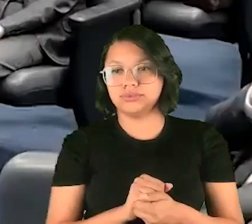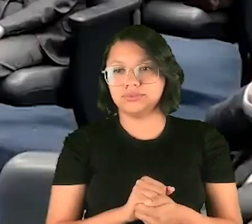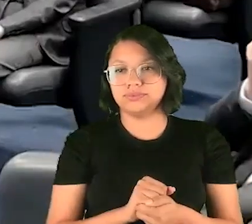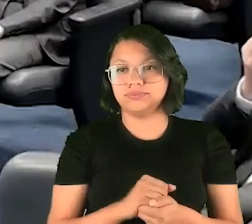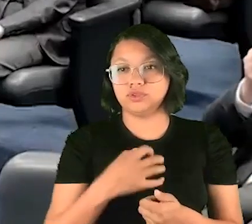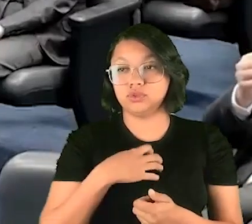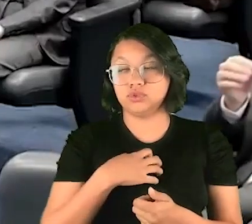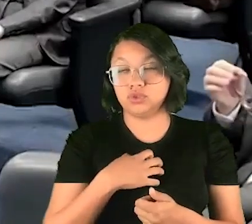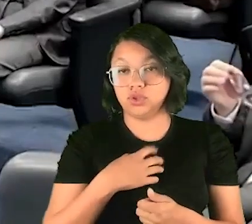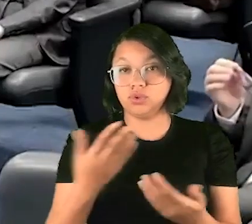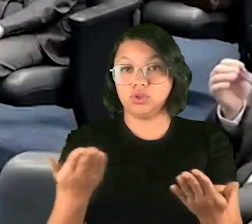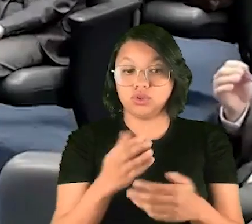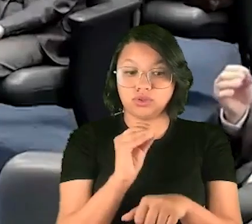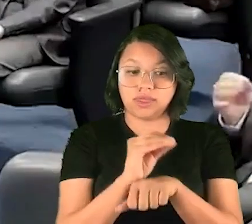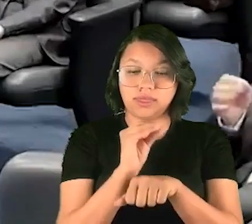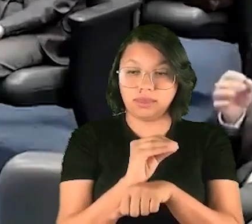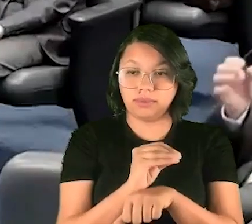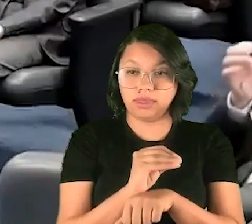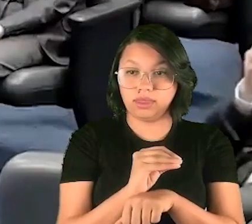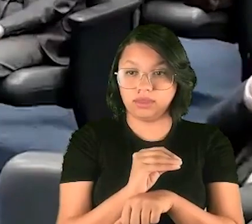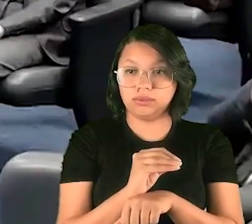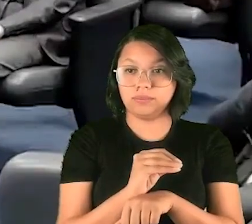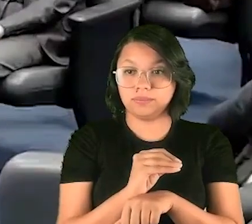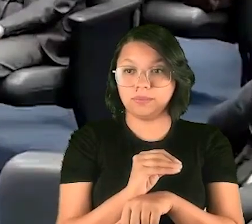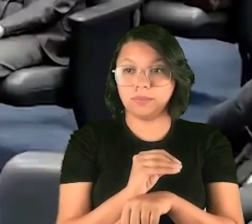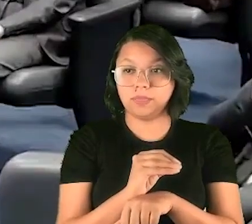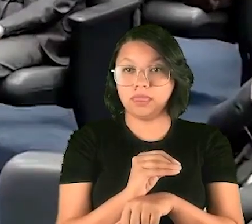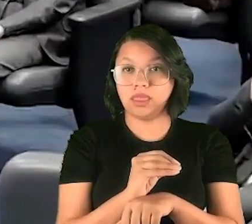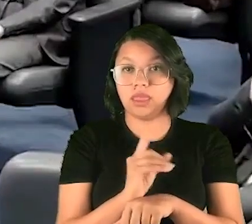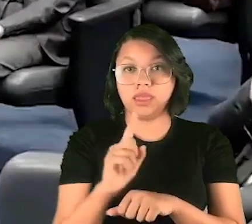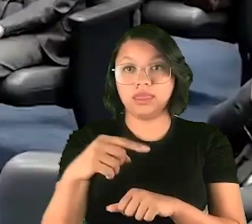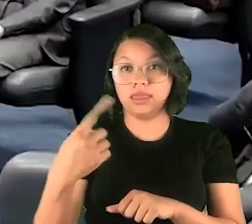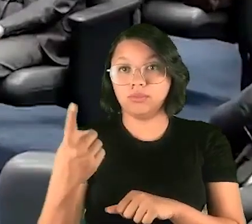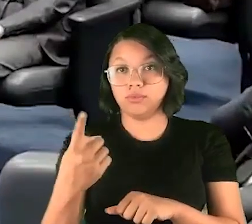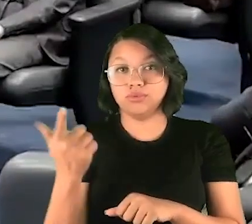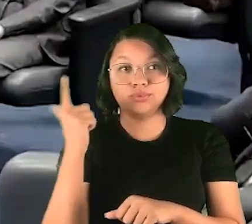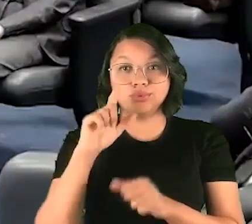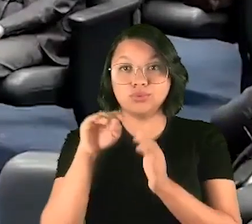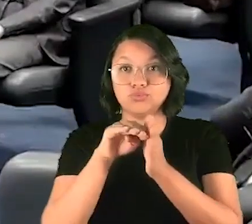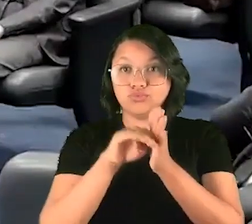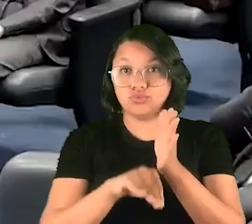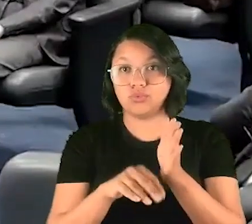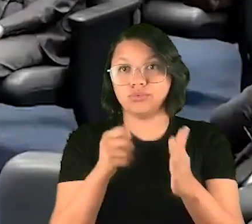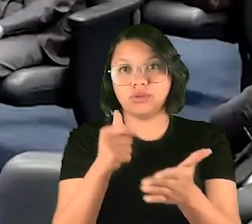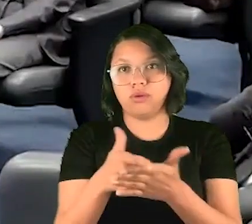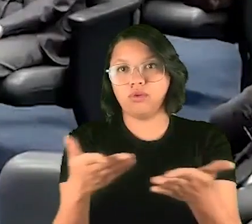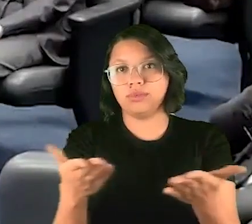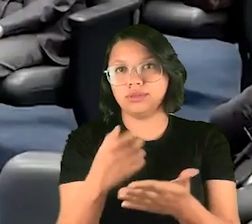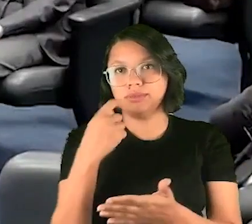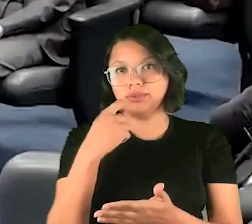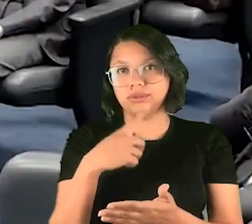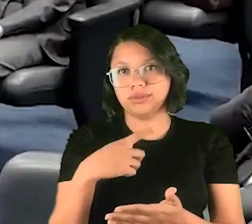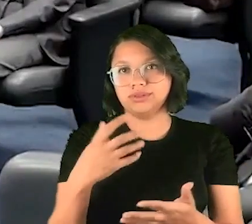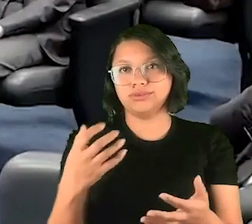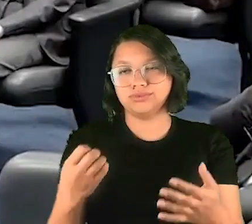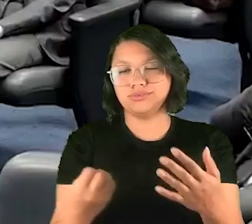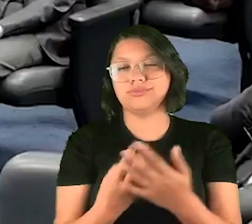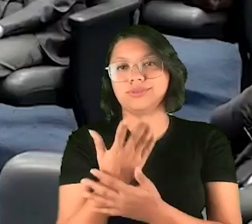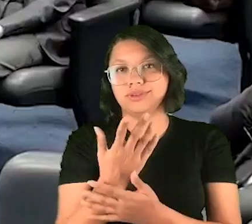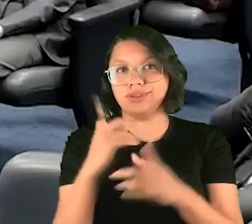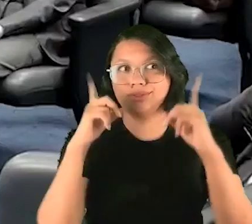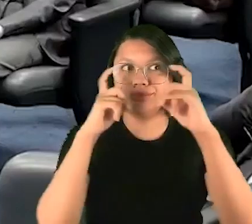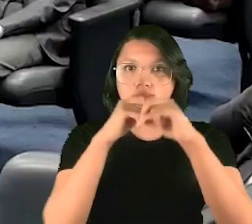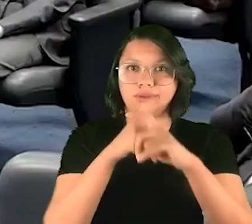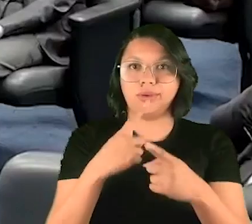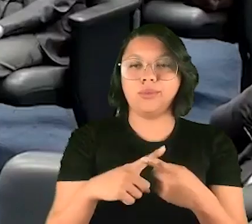no SUS, de modo a viabilizar o tratamento e, via de consequência, conseguir um desconto na compra desses